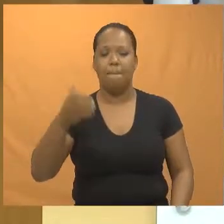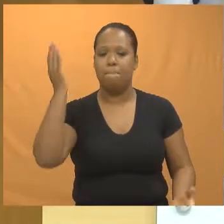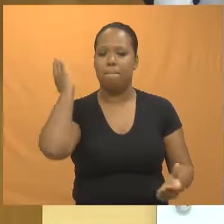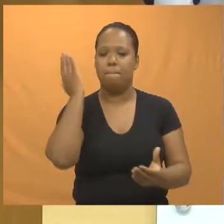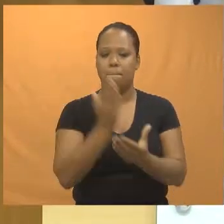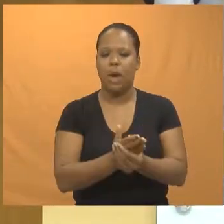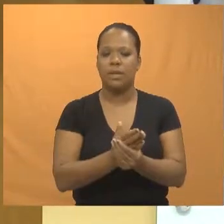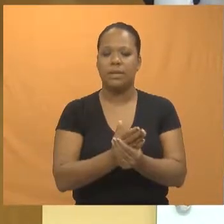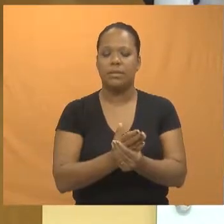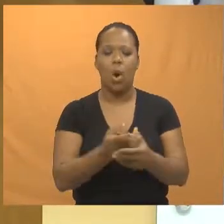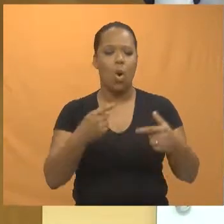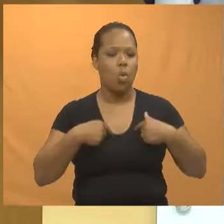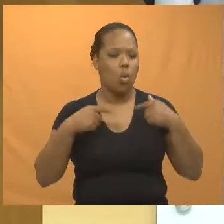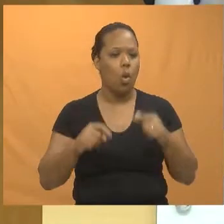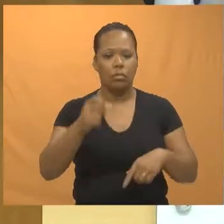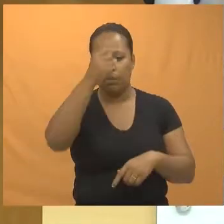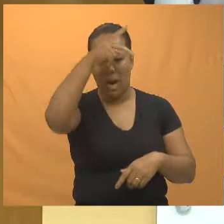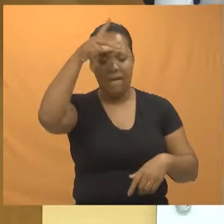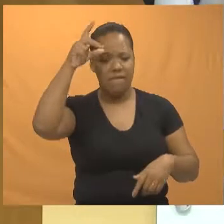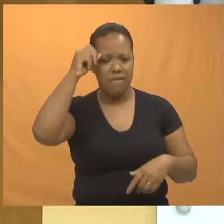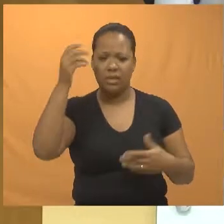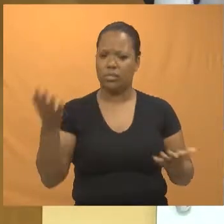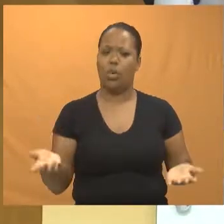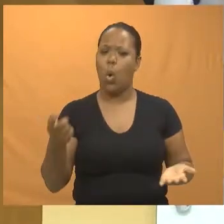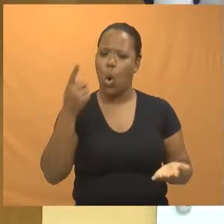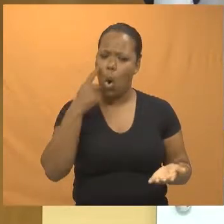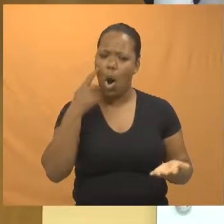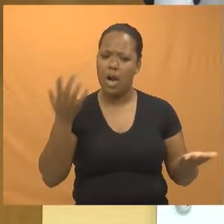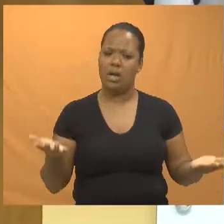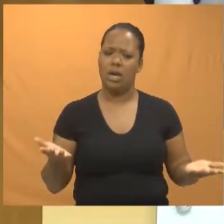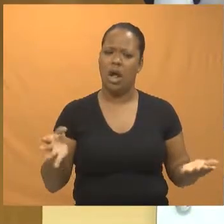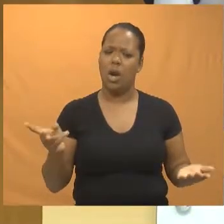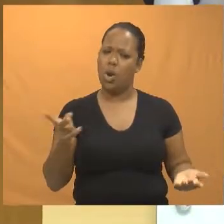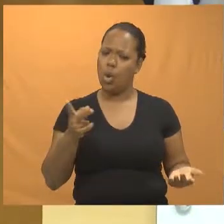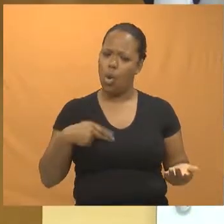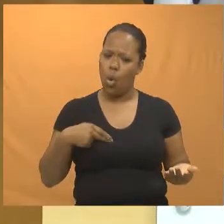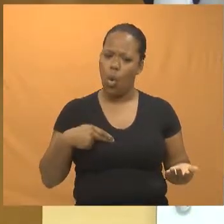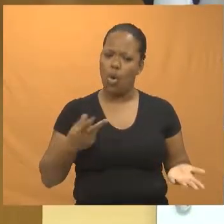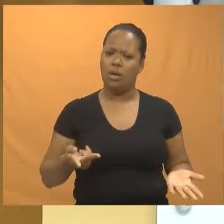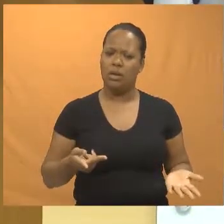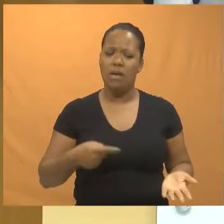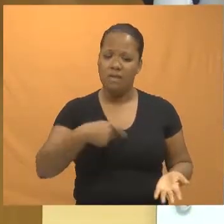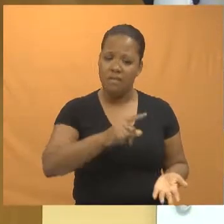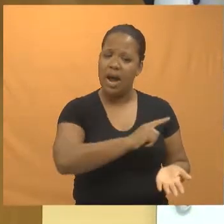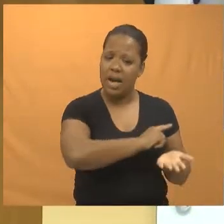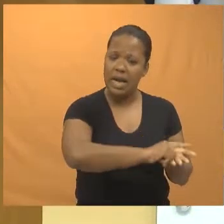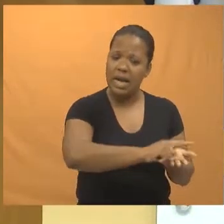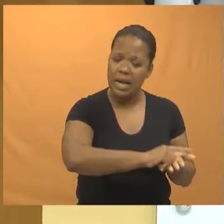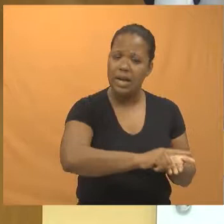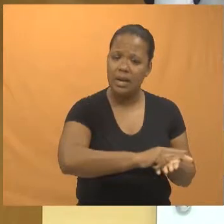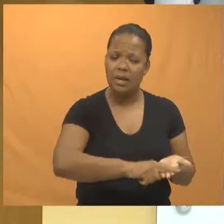processar o prefeito por causa dessa situação. Olha para vocês verem que absurdo. Vai lá limpar